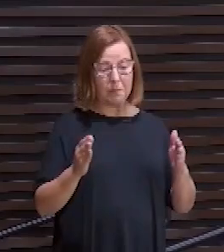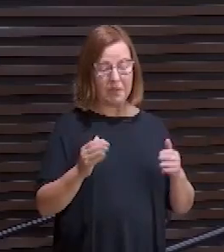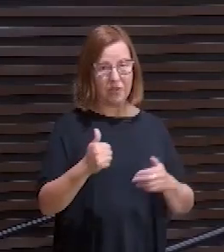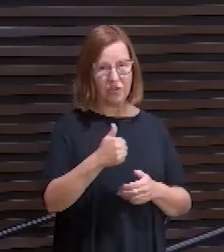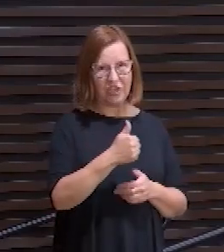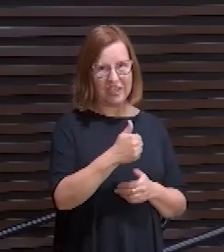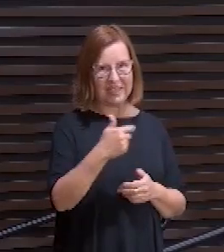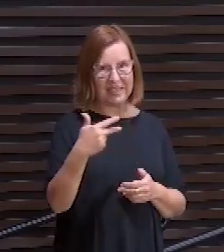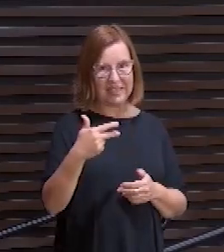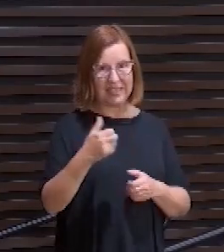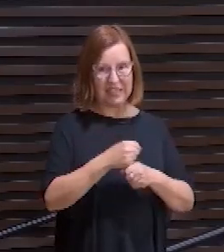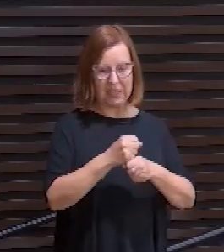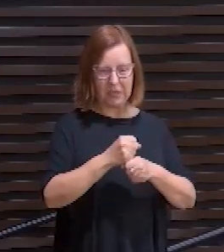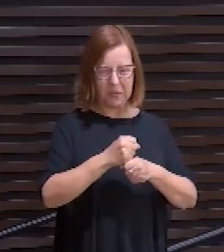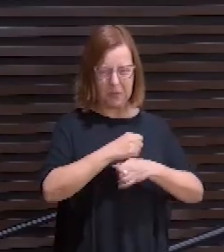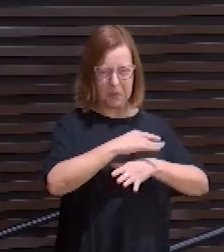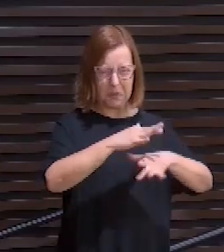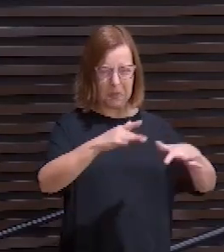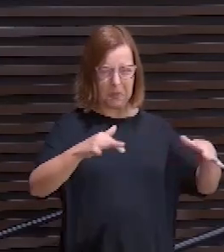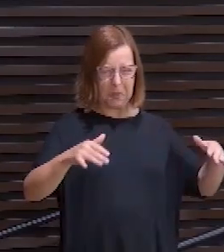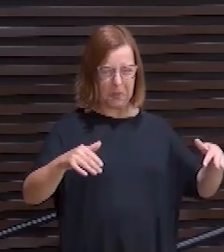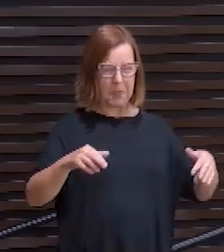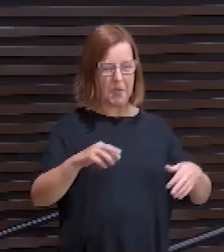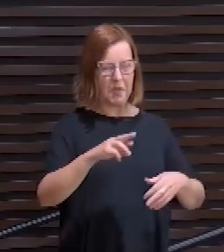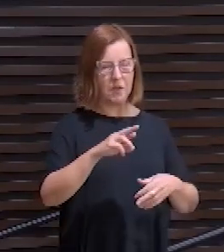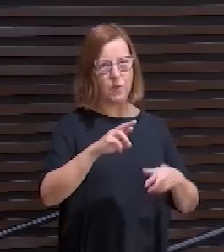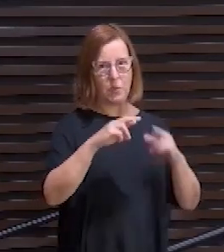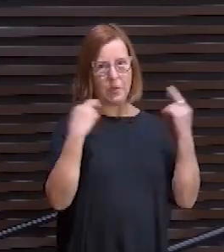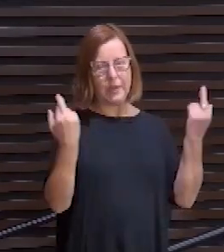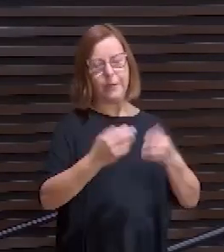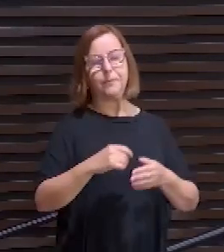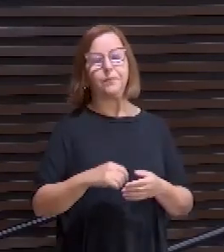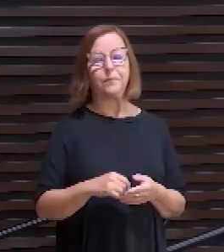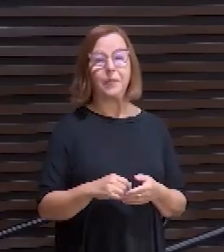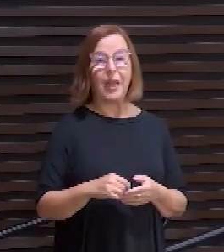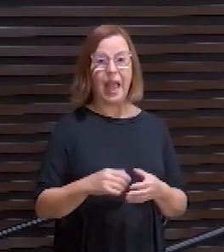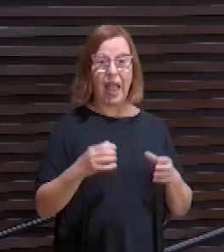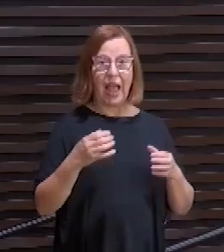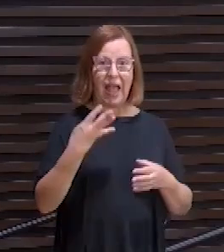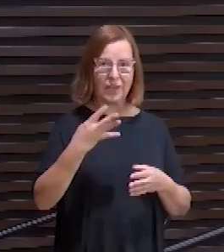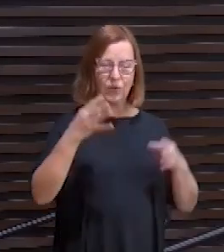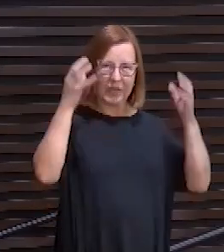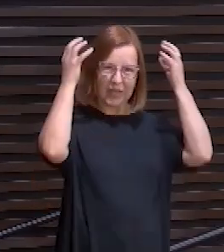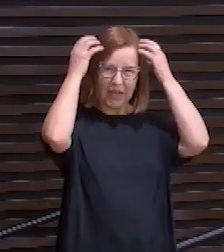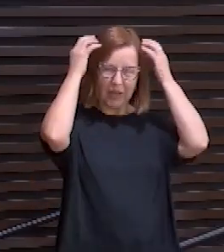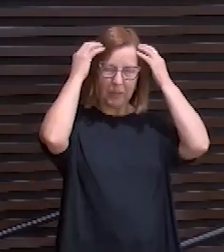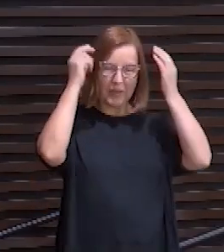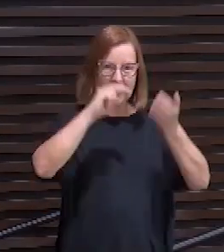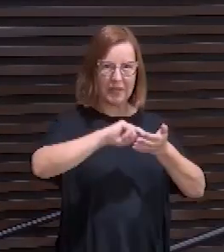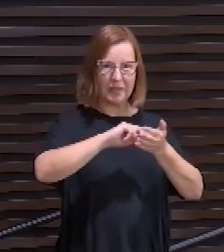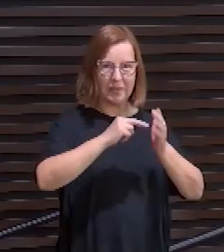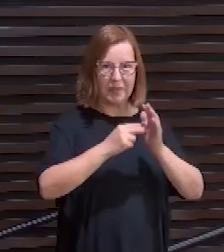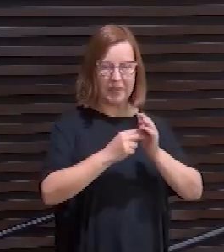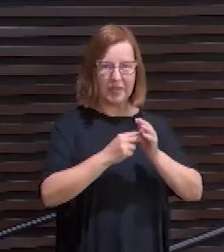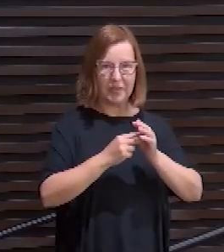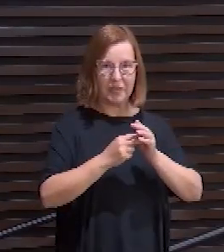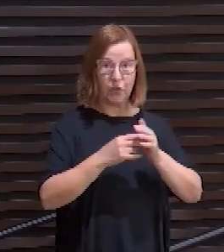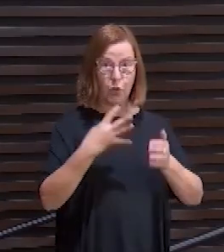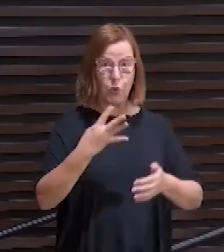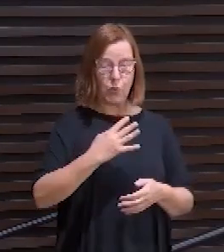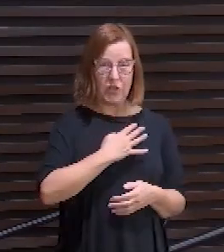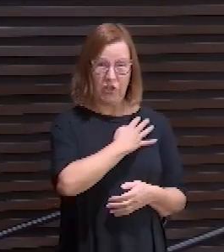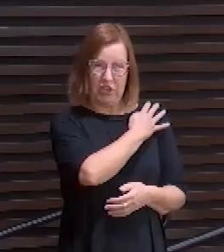asas. E as 4 cabeças que tem este animal representam os 4 generais que o sucederam,